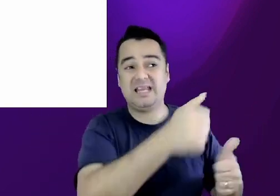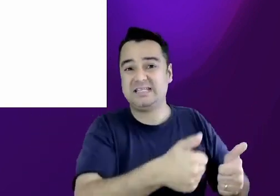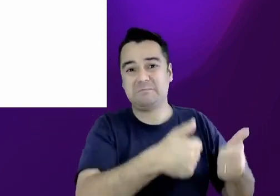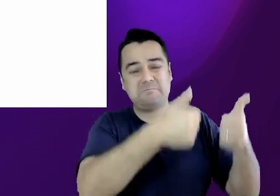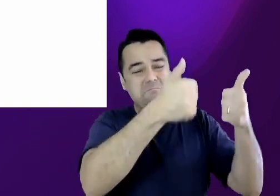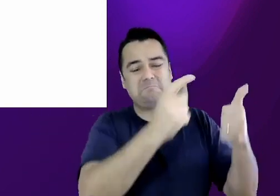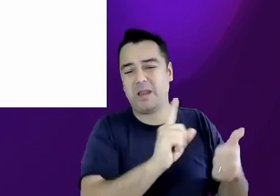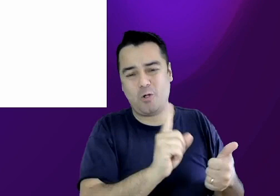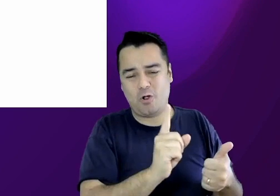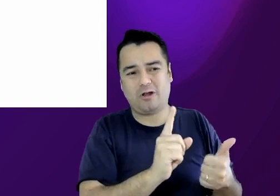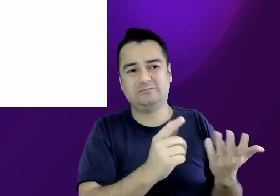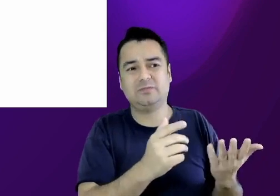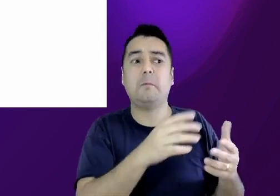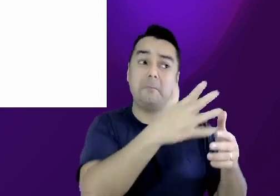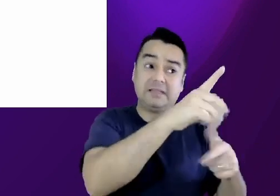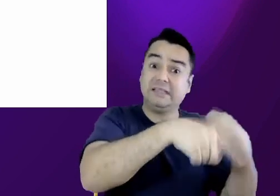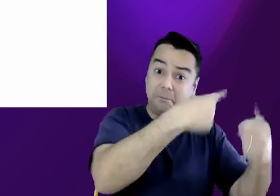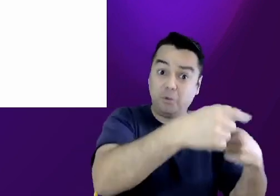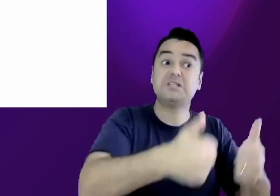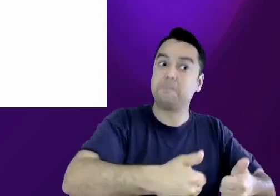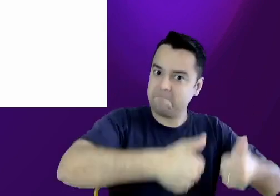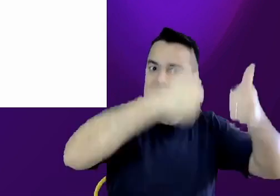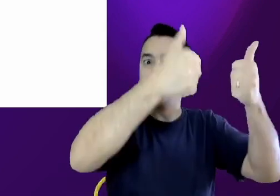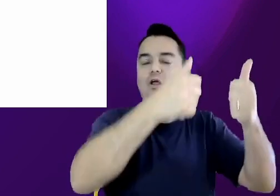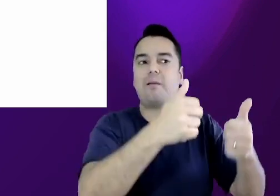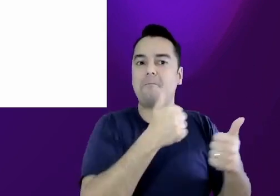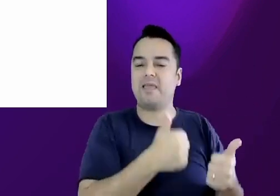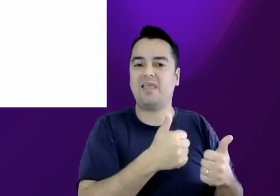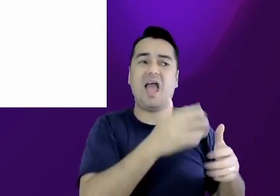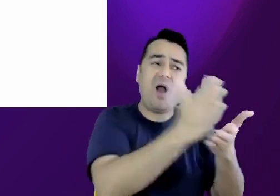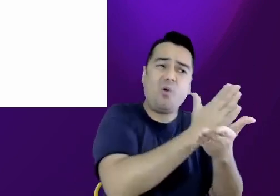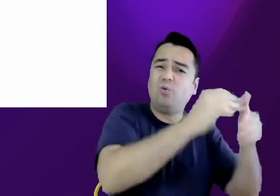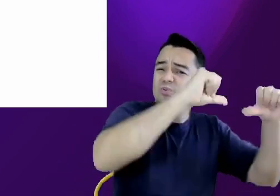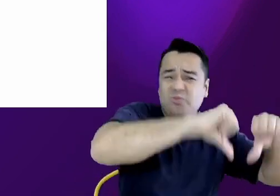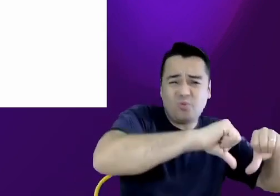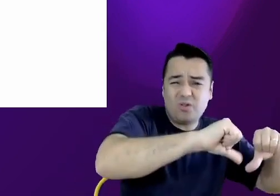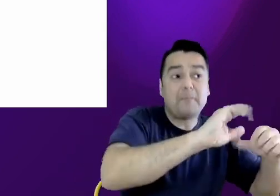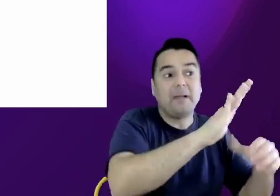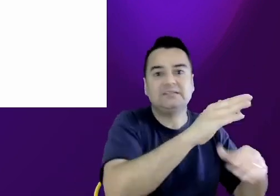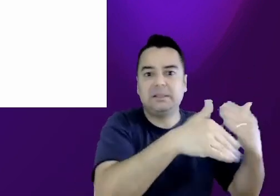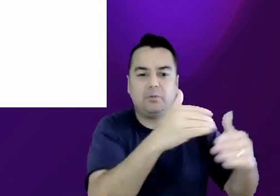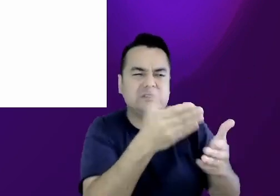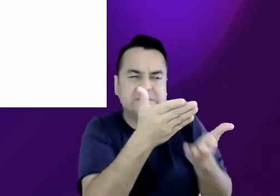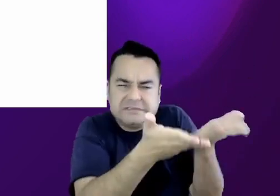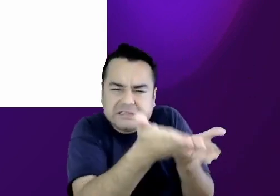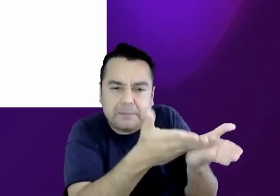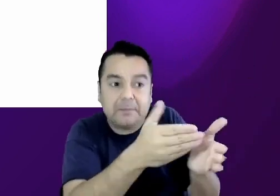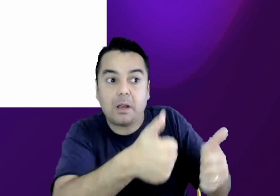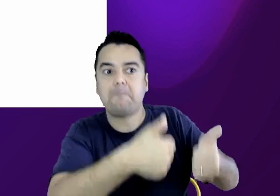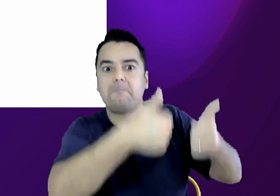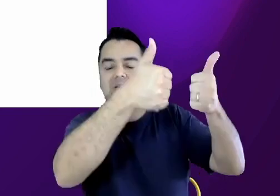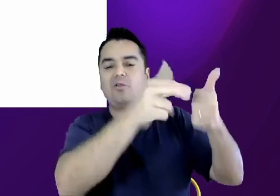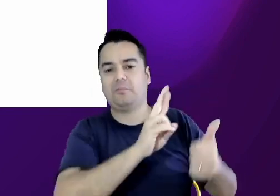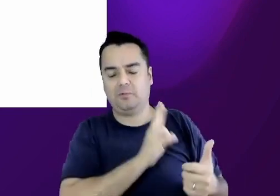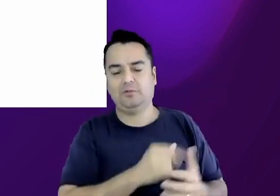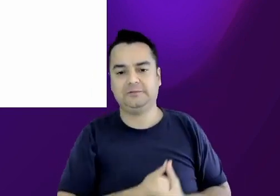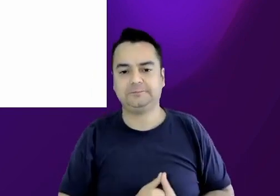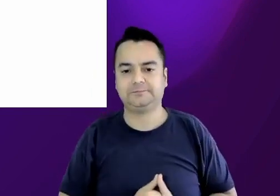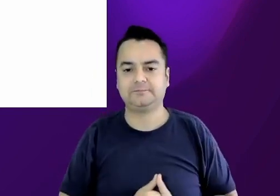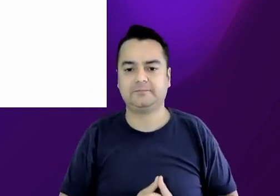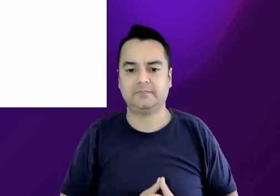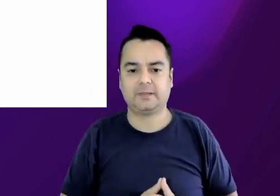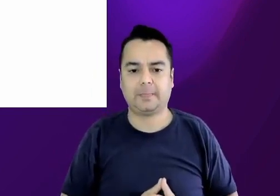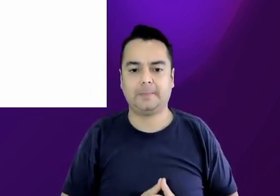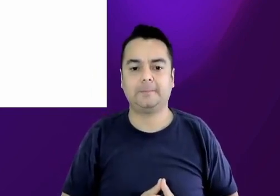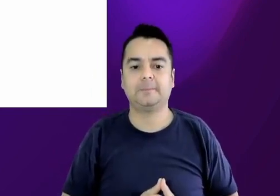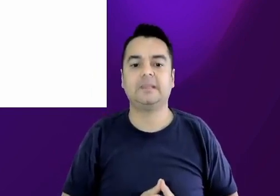a pacientes ótimos respondedores. A possibilidade de fazer neoadjuvância total em casos selecionados,